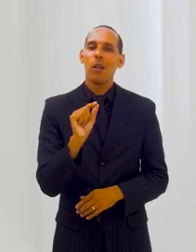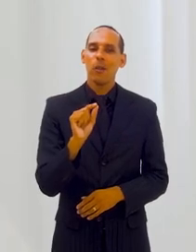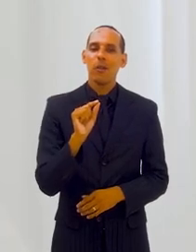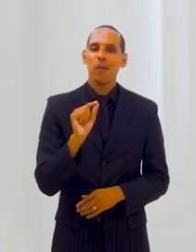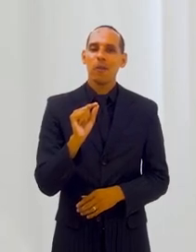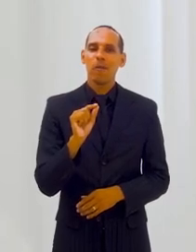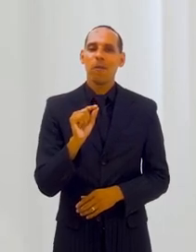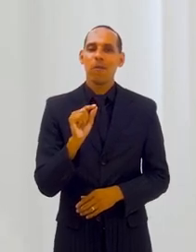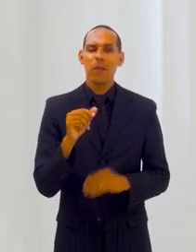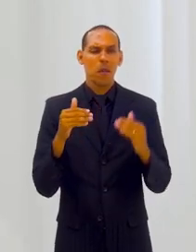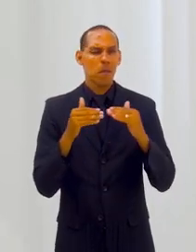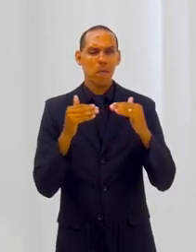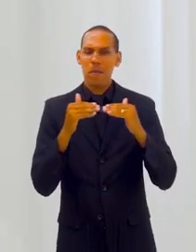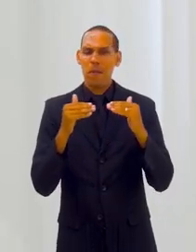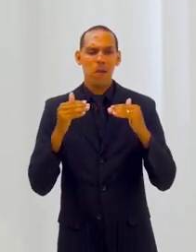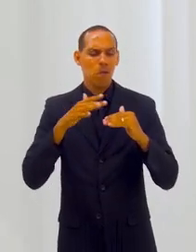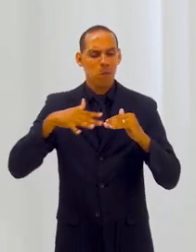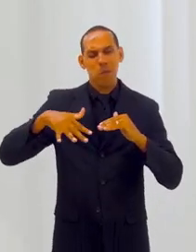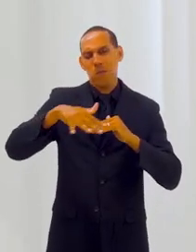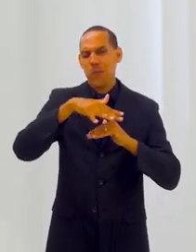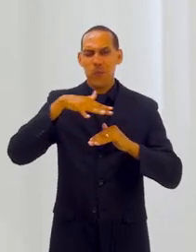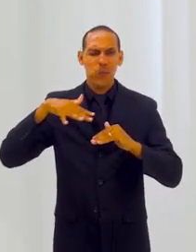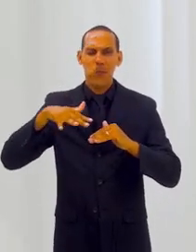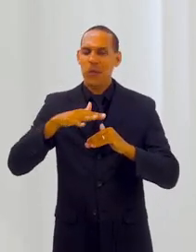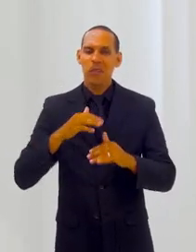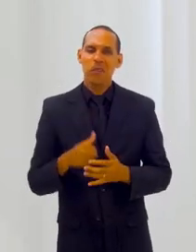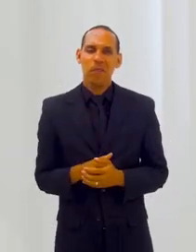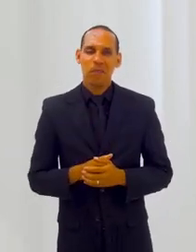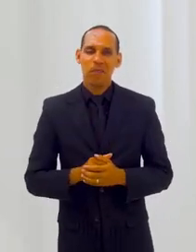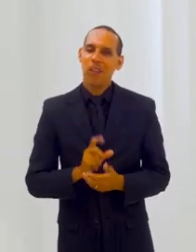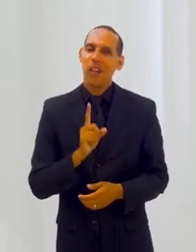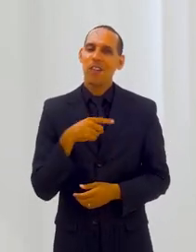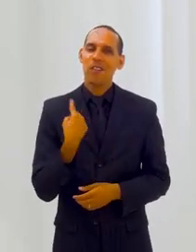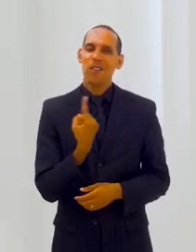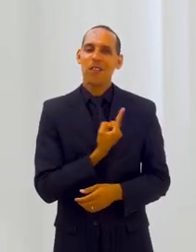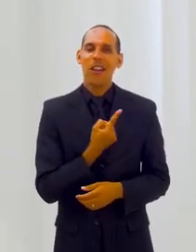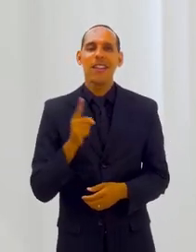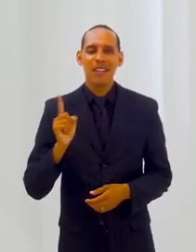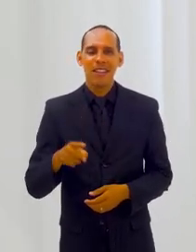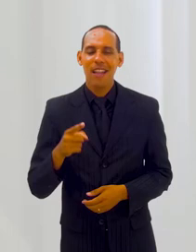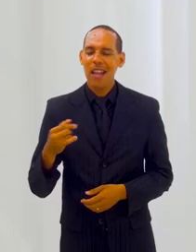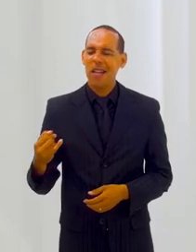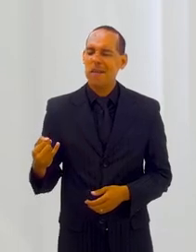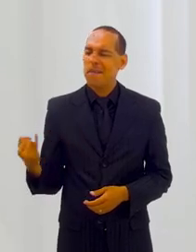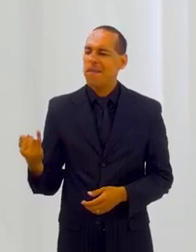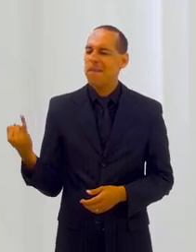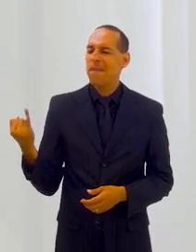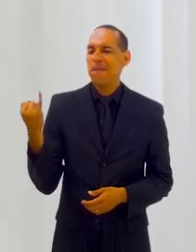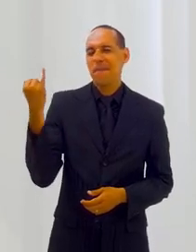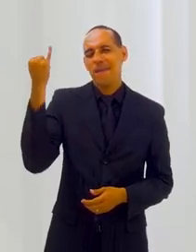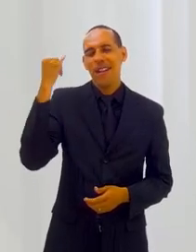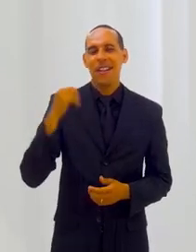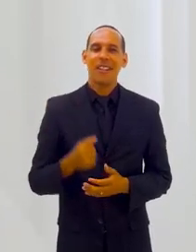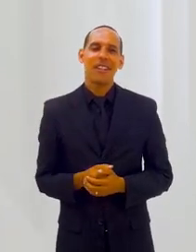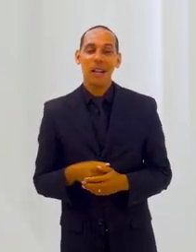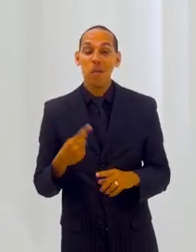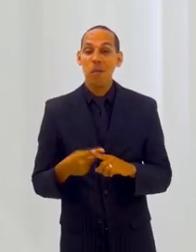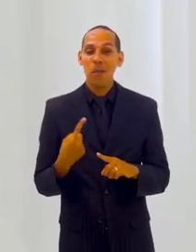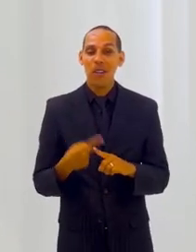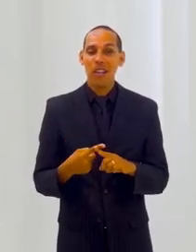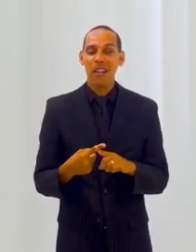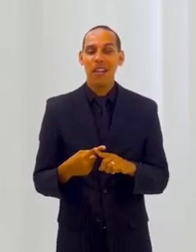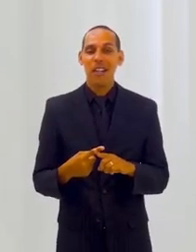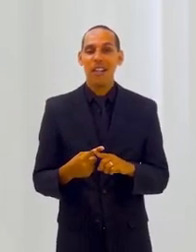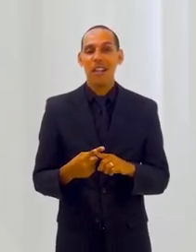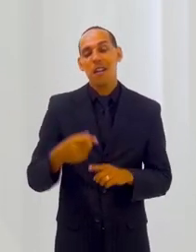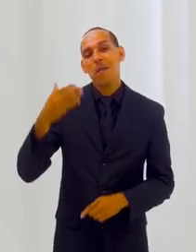conseguimos, por unanimidade, e isso é para nós muito significativo, porque é a prova